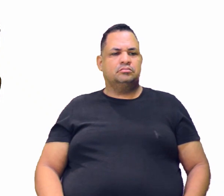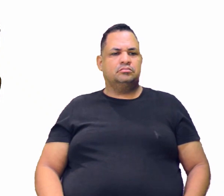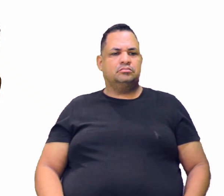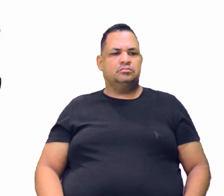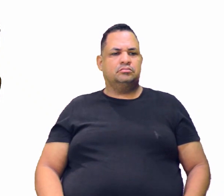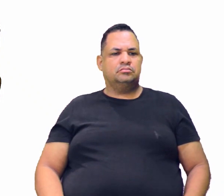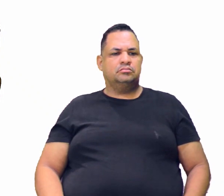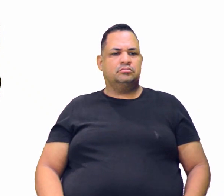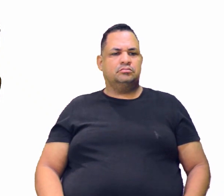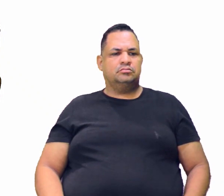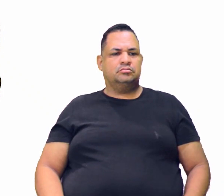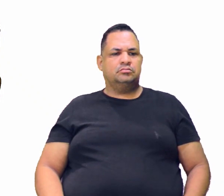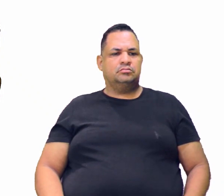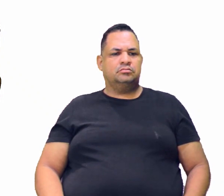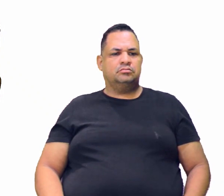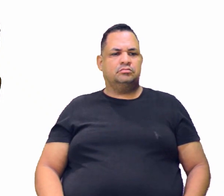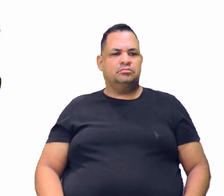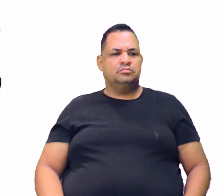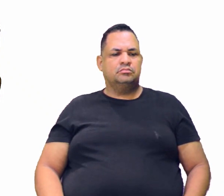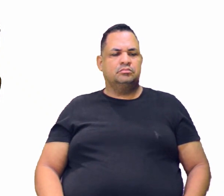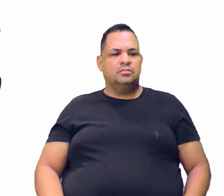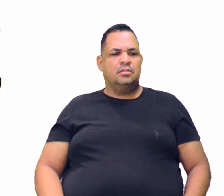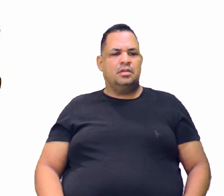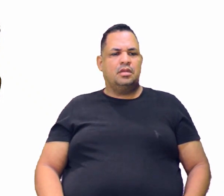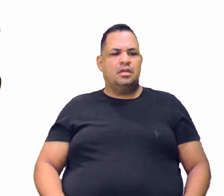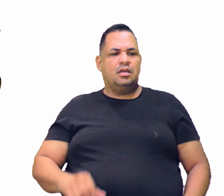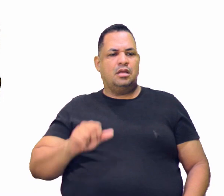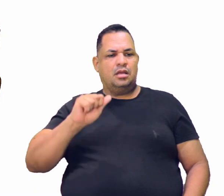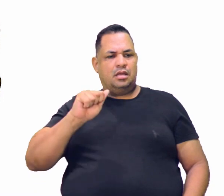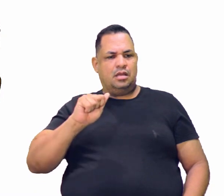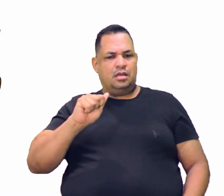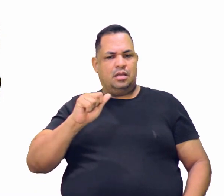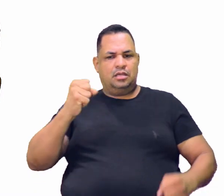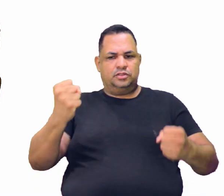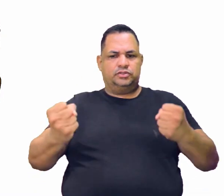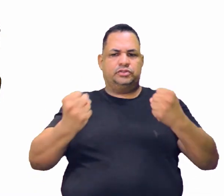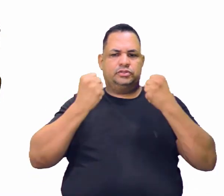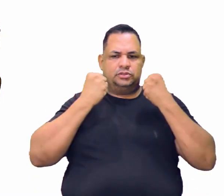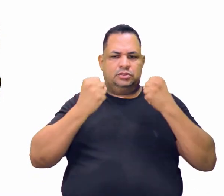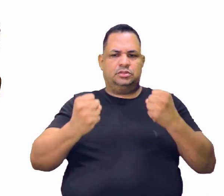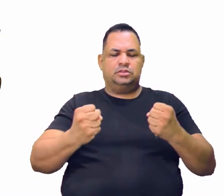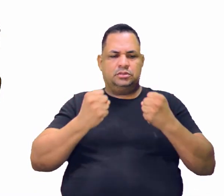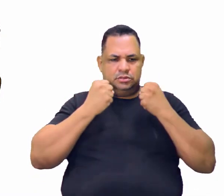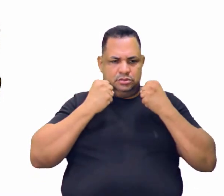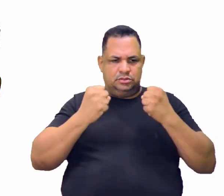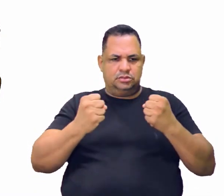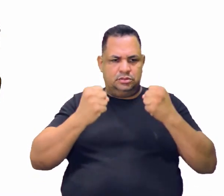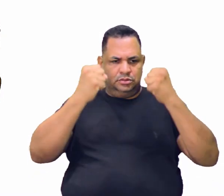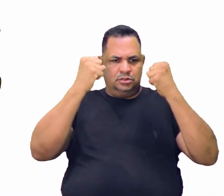tivesse determinante? Aí você ficaria assim, ó. A ginástica